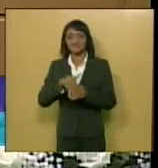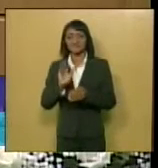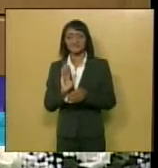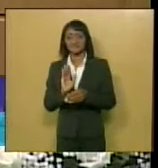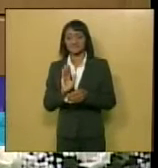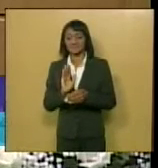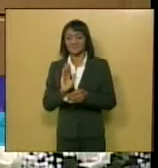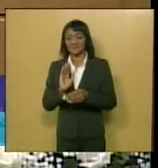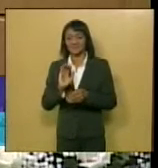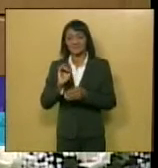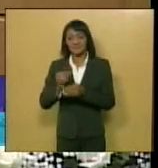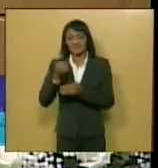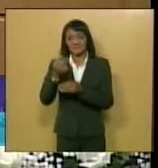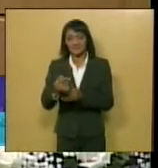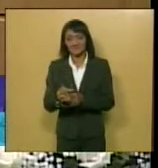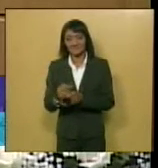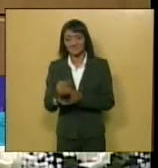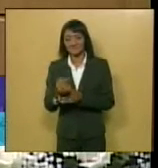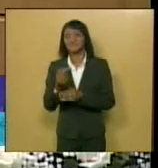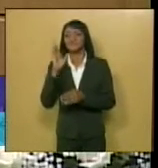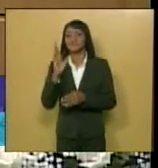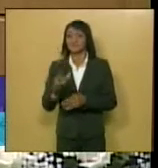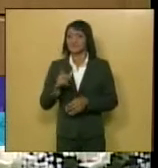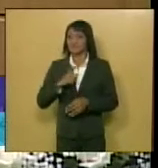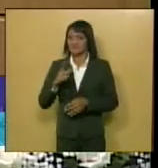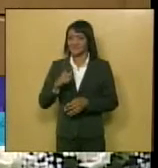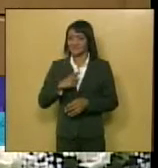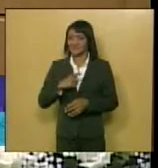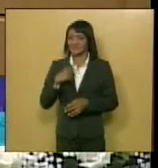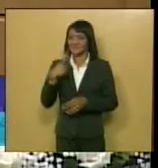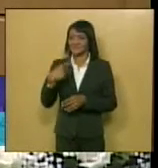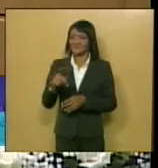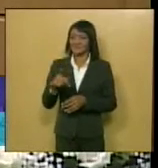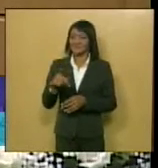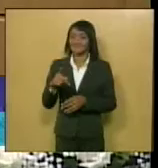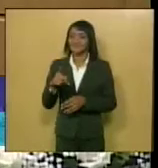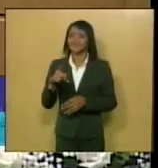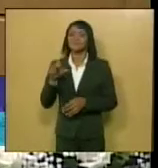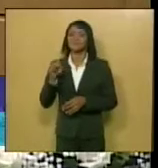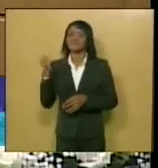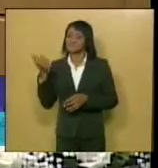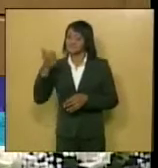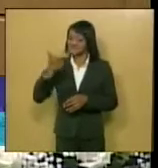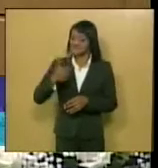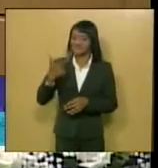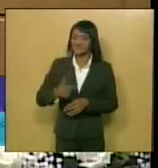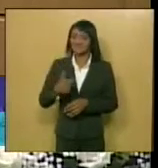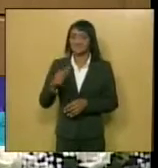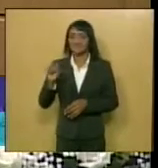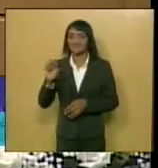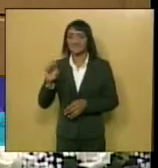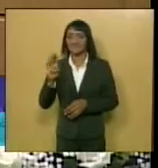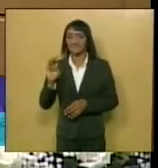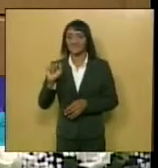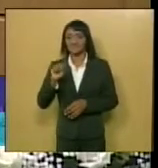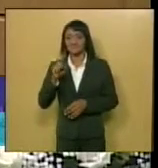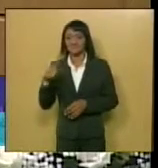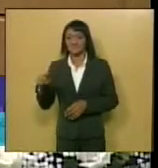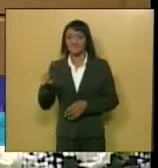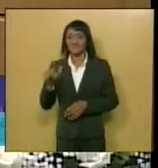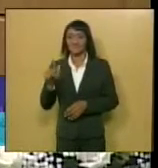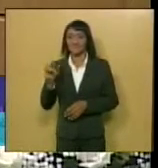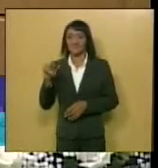posterior, fez o seu sucessor, Serapião Antônio de Góes. E, em seguida, foi eleito